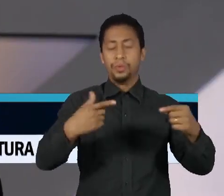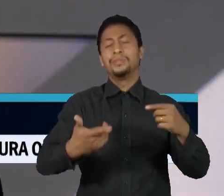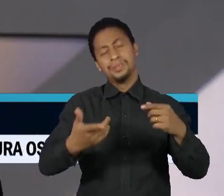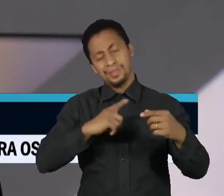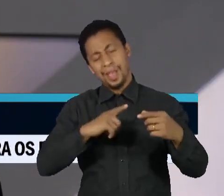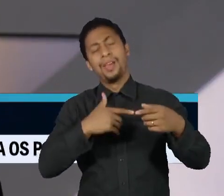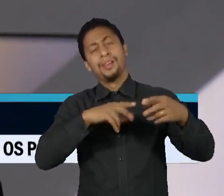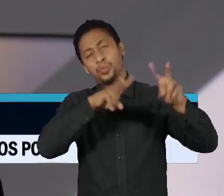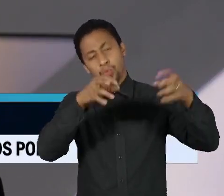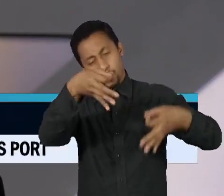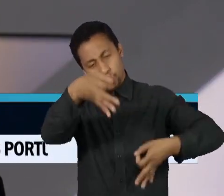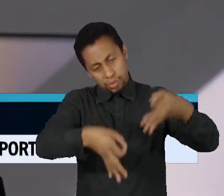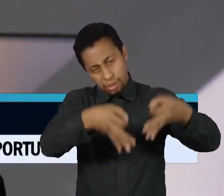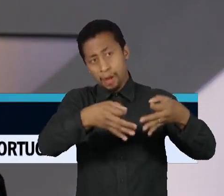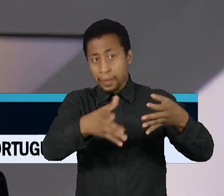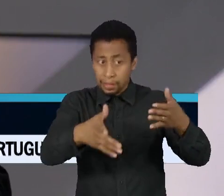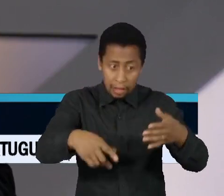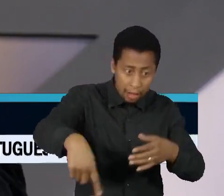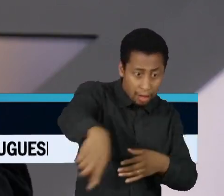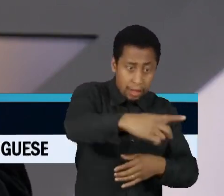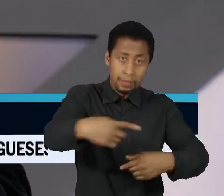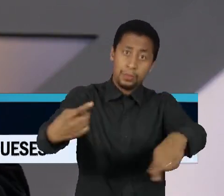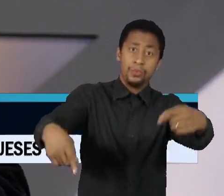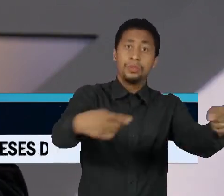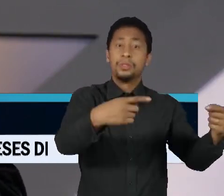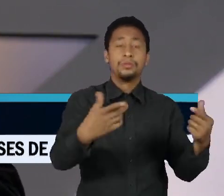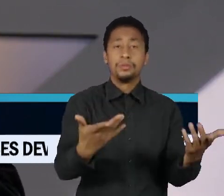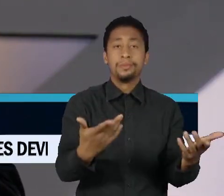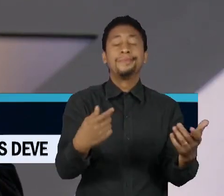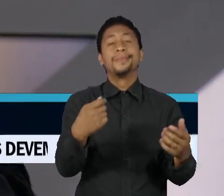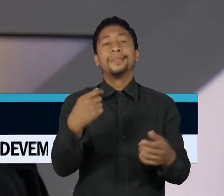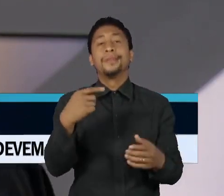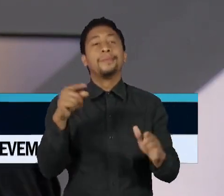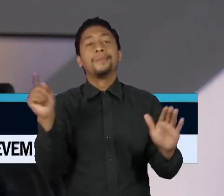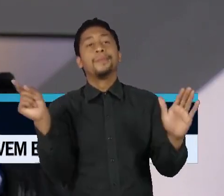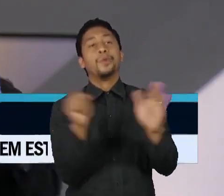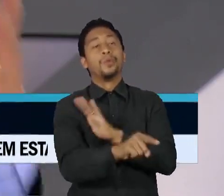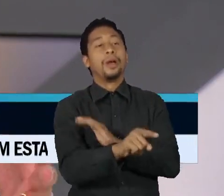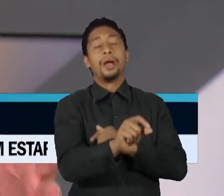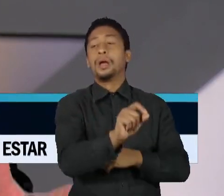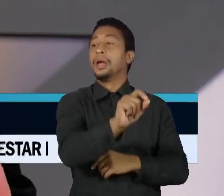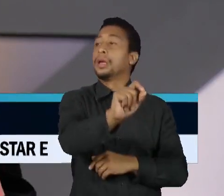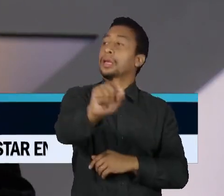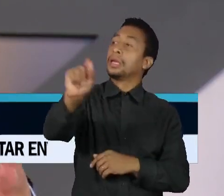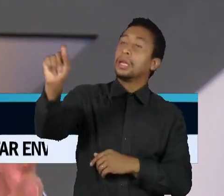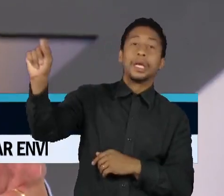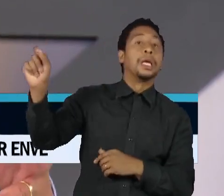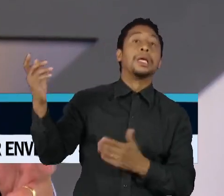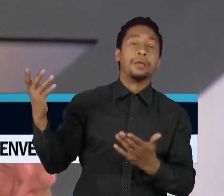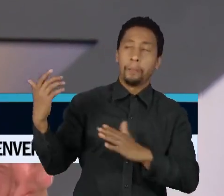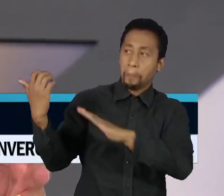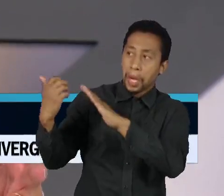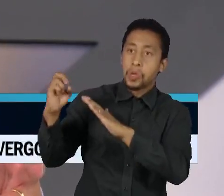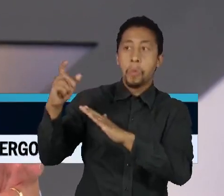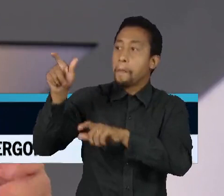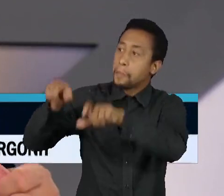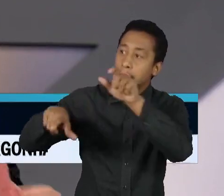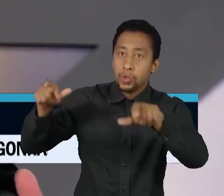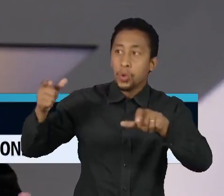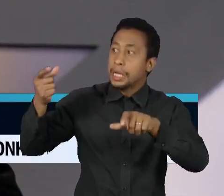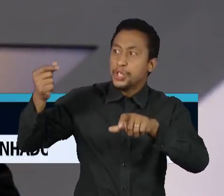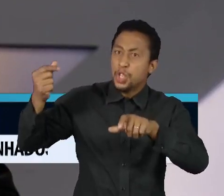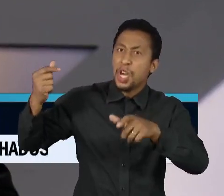tem que saber o seguinte quem que foi que deu as condições políticas para que isso acontecesse